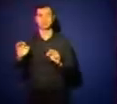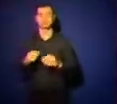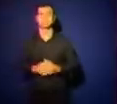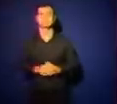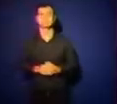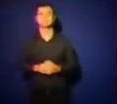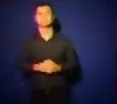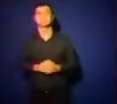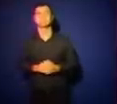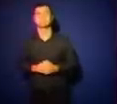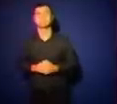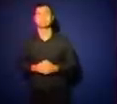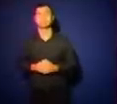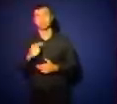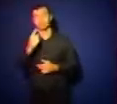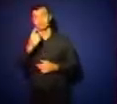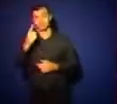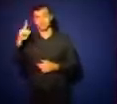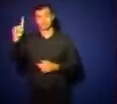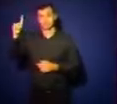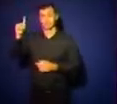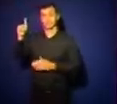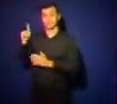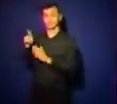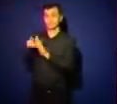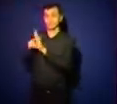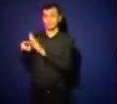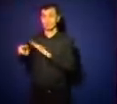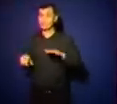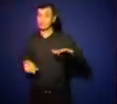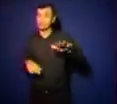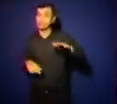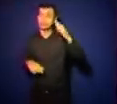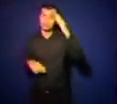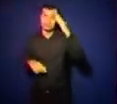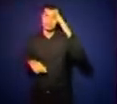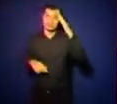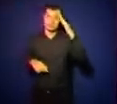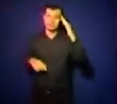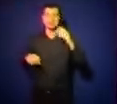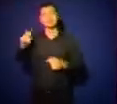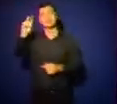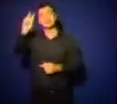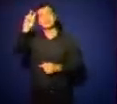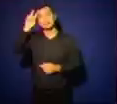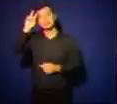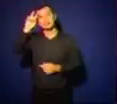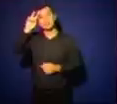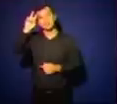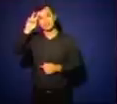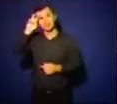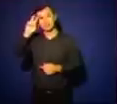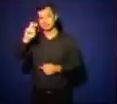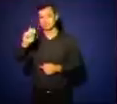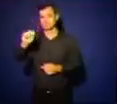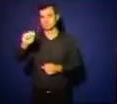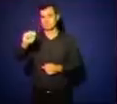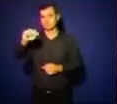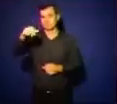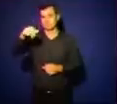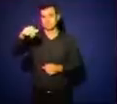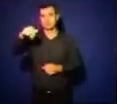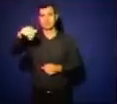para finalizar aqui uma pergunta que todo mundo quer saber quinta-feira no CMN CMN Devemos